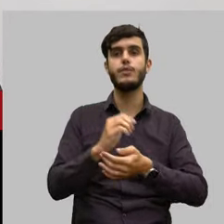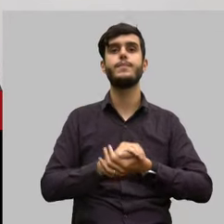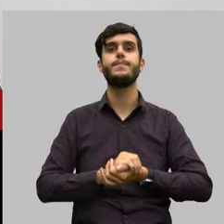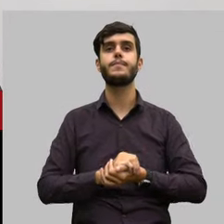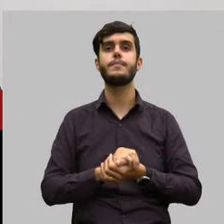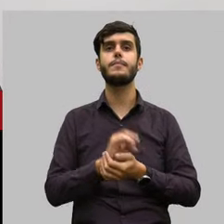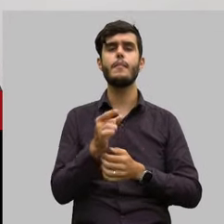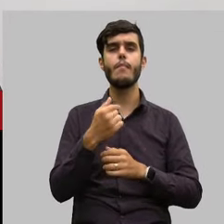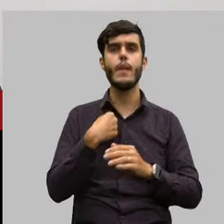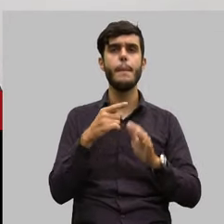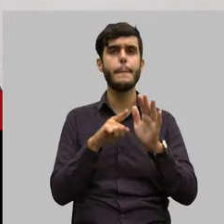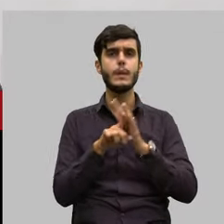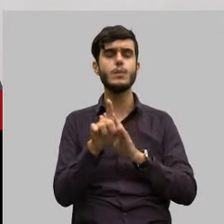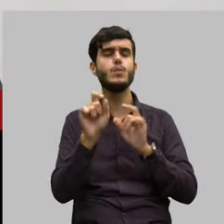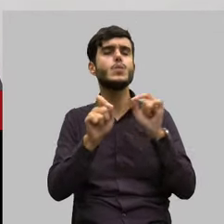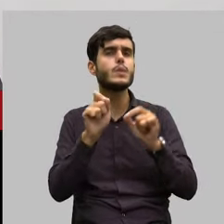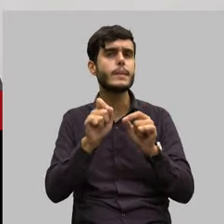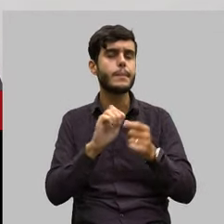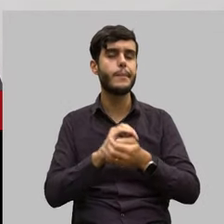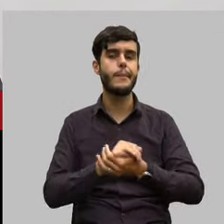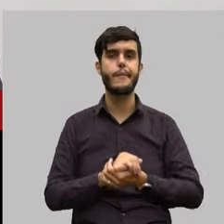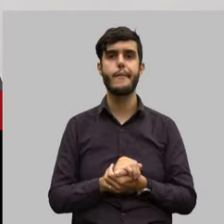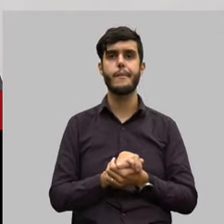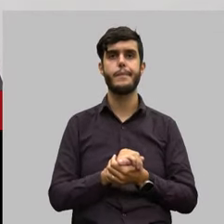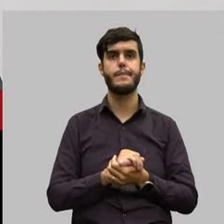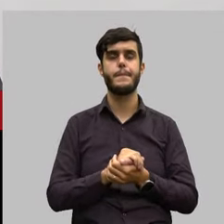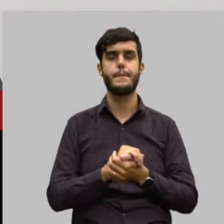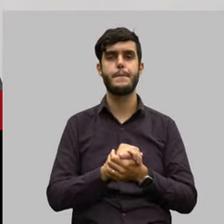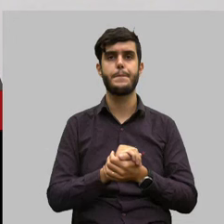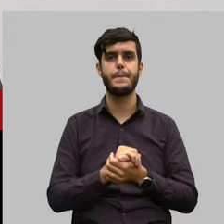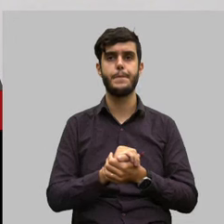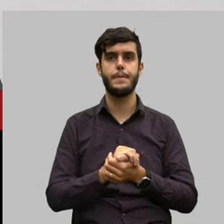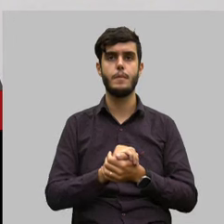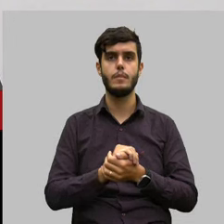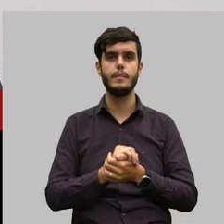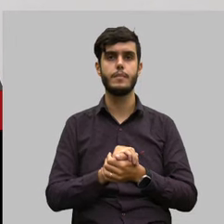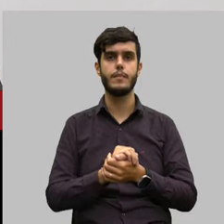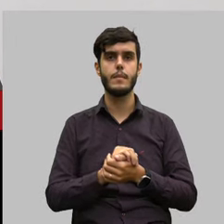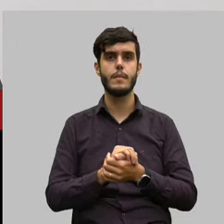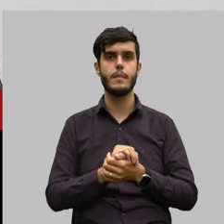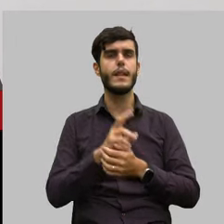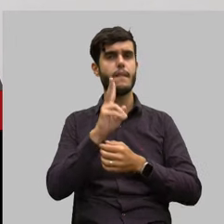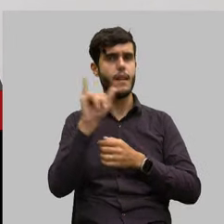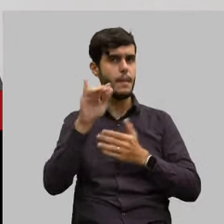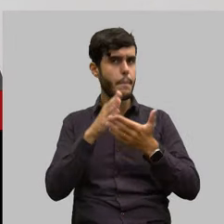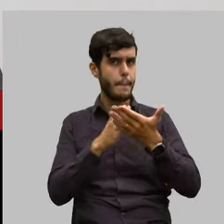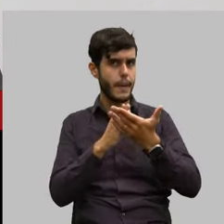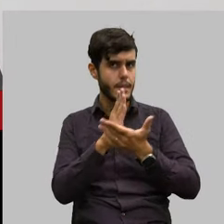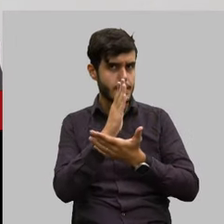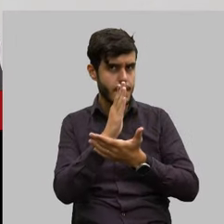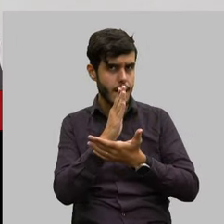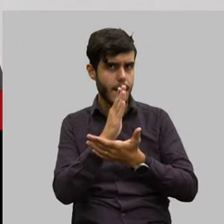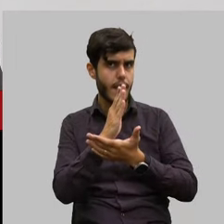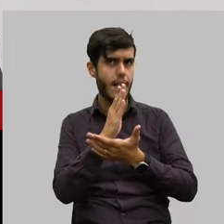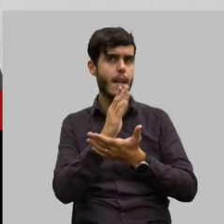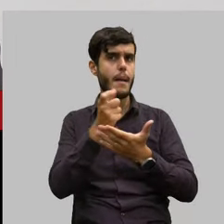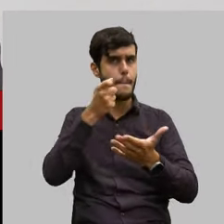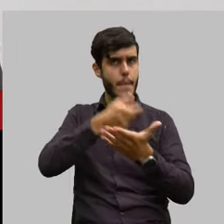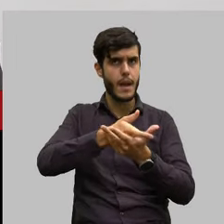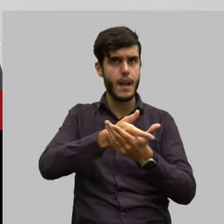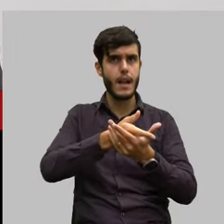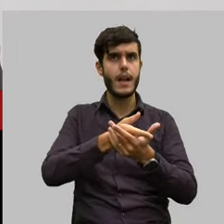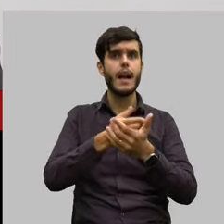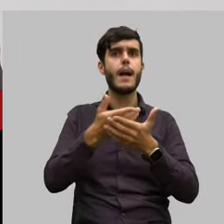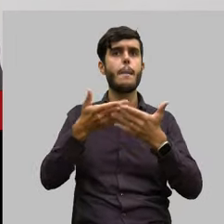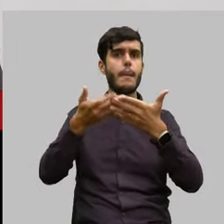pergunta que eles estão fazendo é o seguinte olha vai sancionar vai pagar o retroativo o